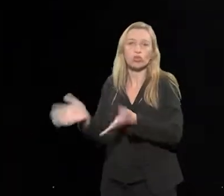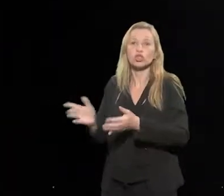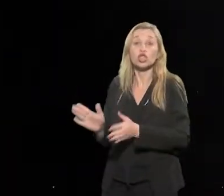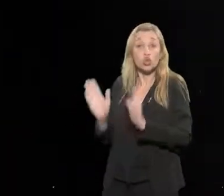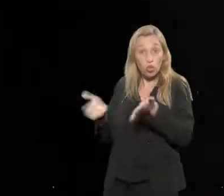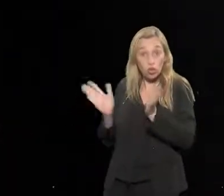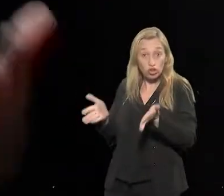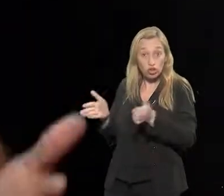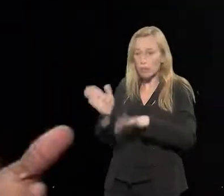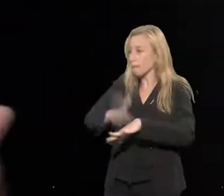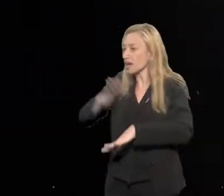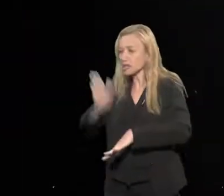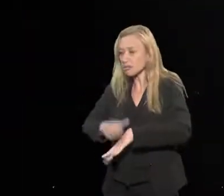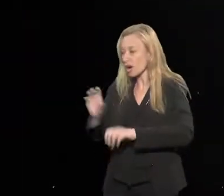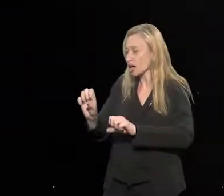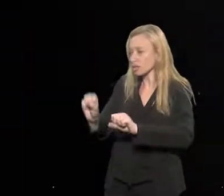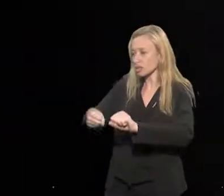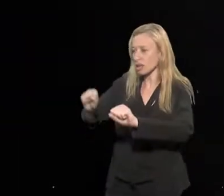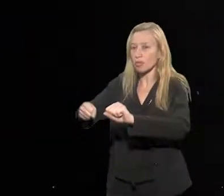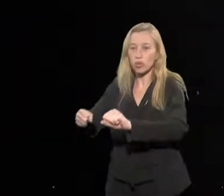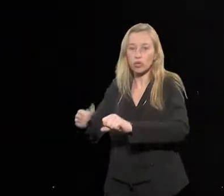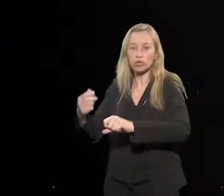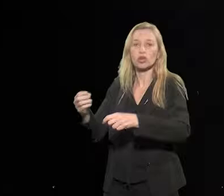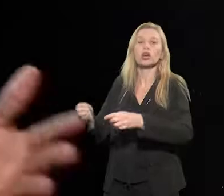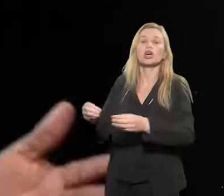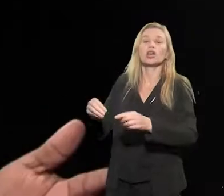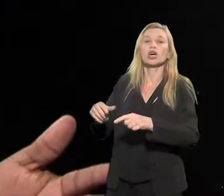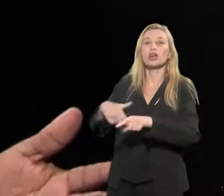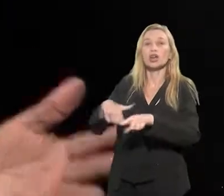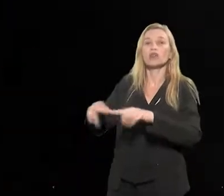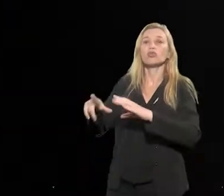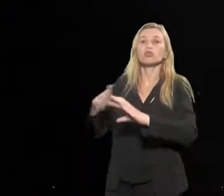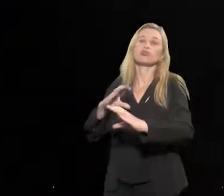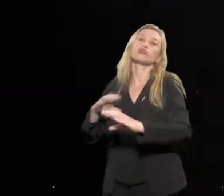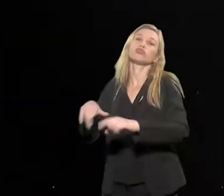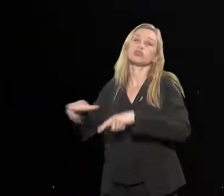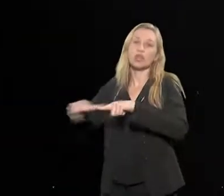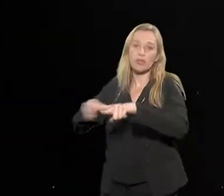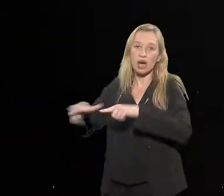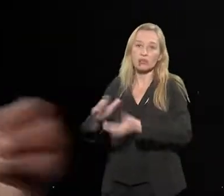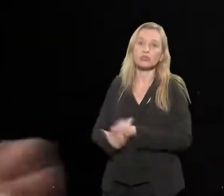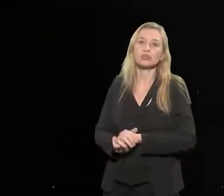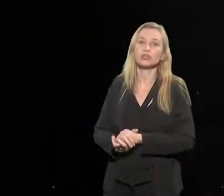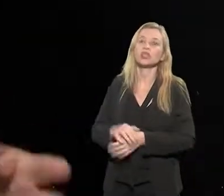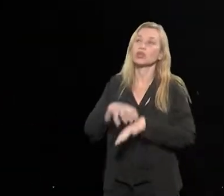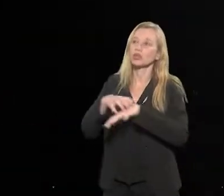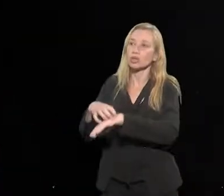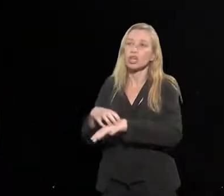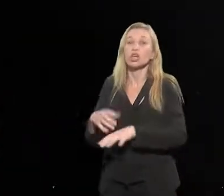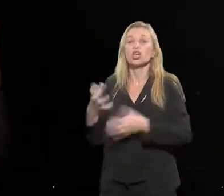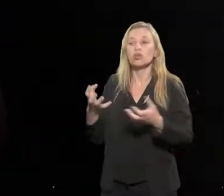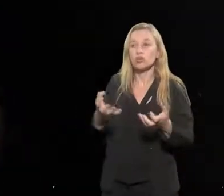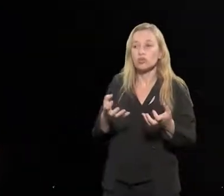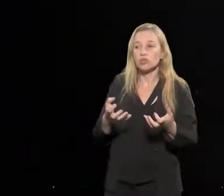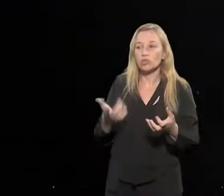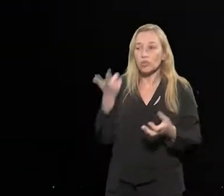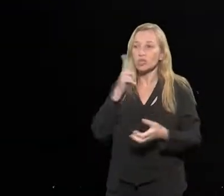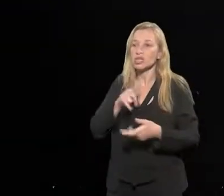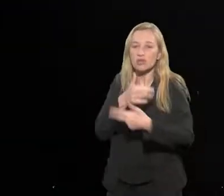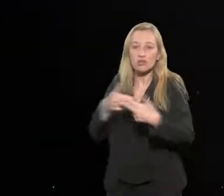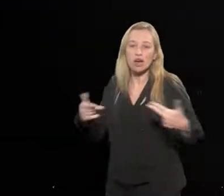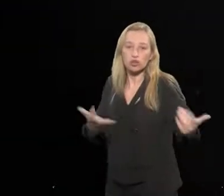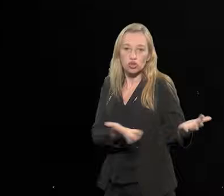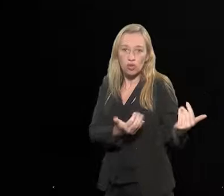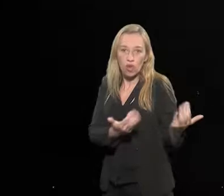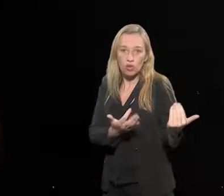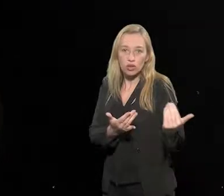de serviço. E hoje, cada vez mais, a moto é um meio de serviço através dos motoboys e dos mototáxis. E eu consegui ali, muito jovem, pegar